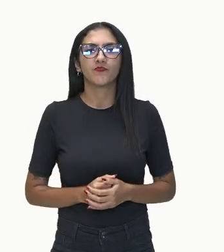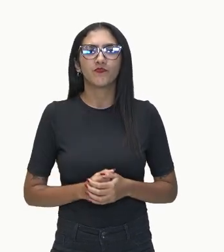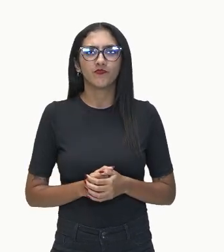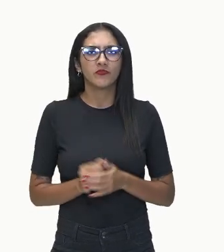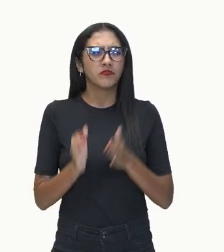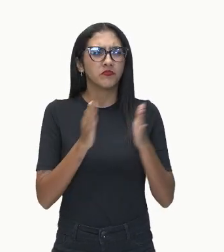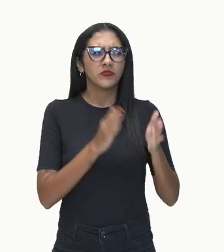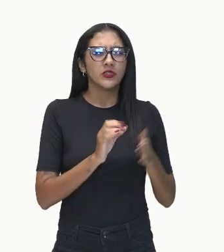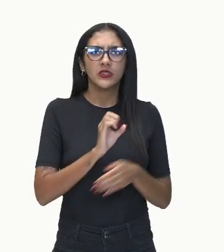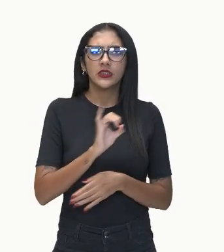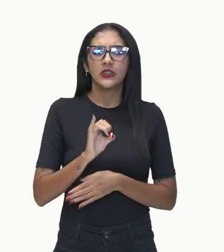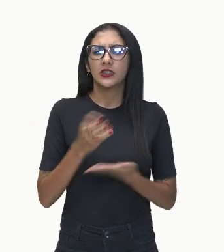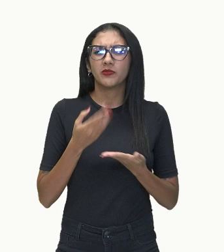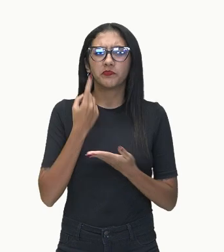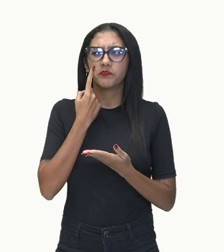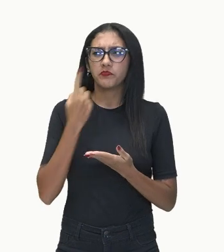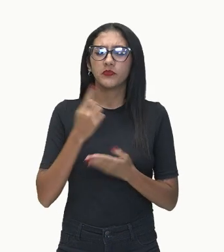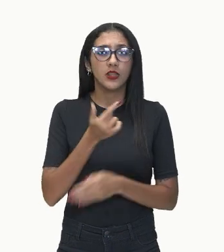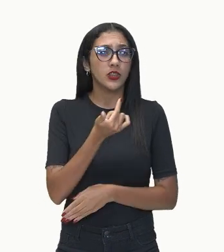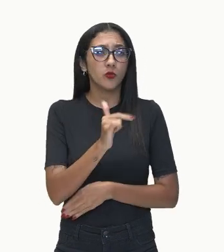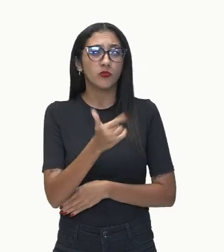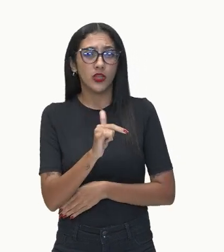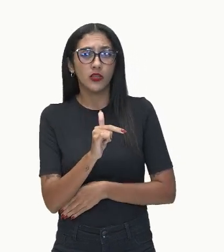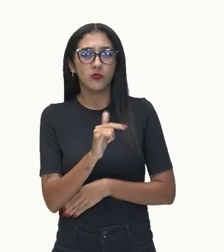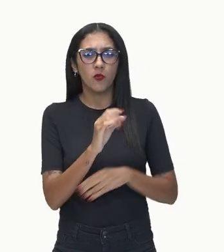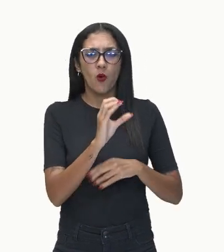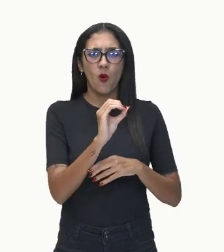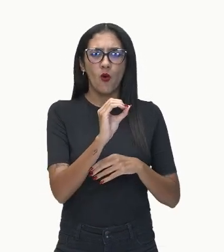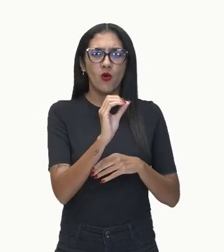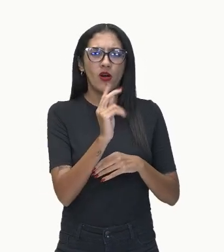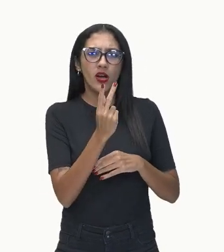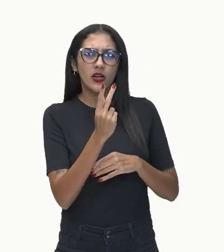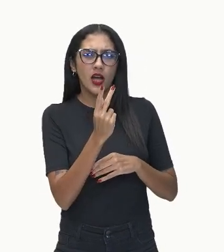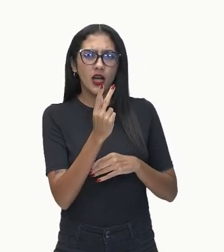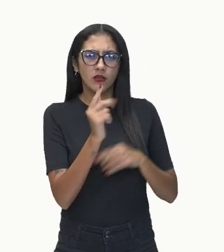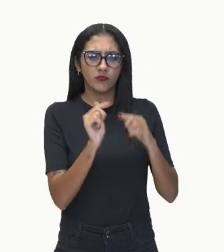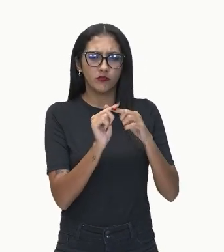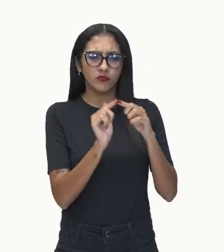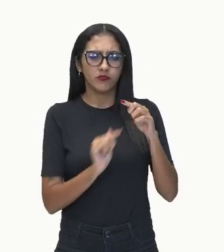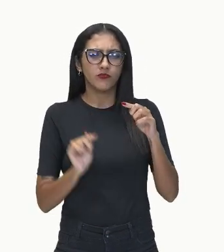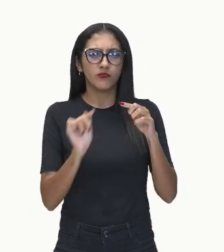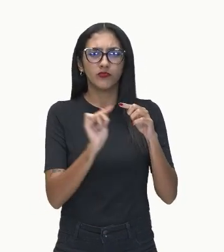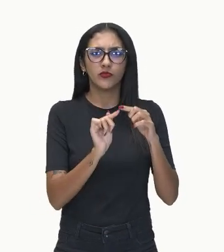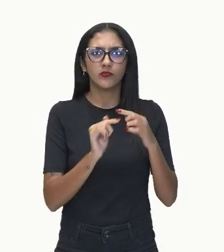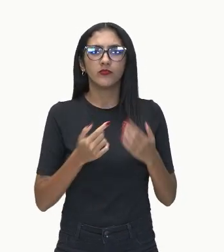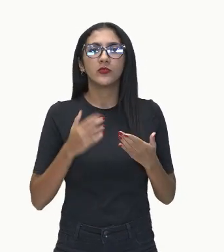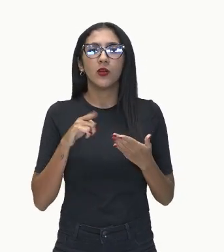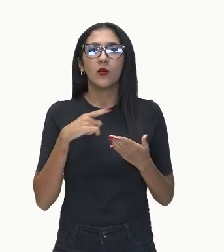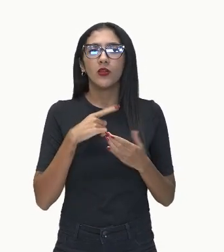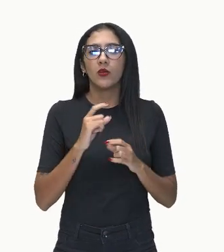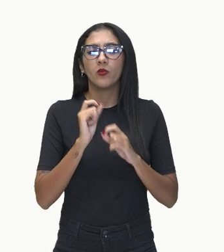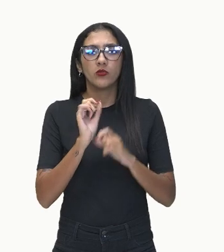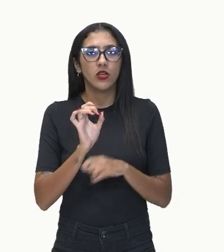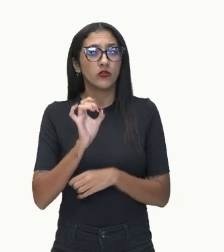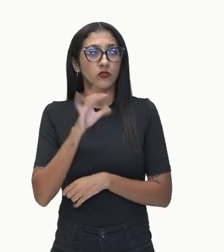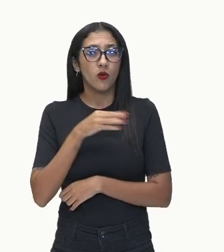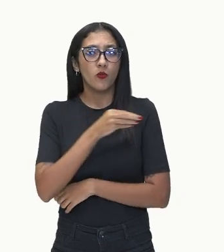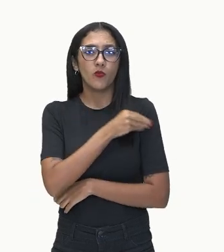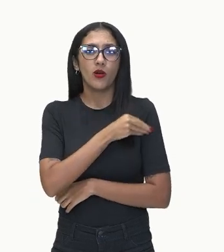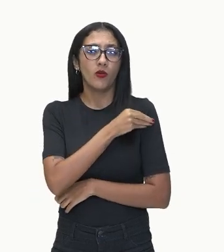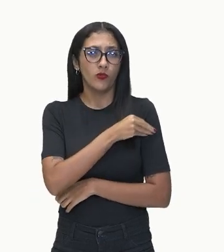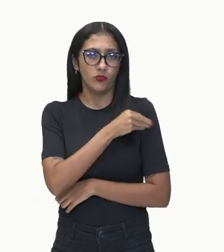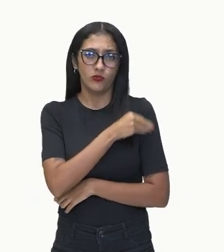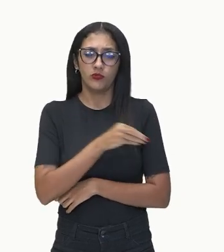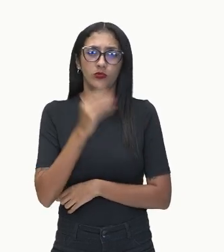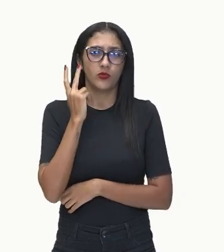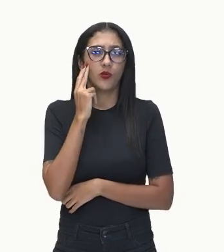anel aromático, quer dizer que não é fenol. Portanto, esse composto aqui é o quê? Um álcool. Está aqui, ó, a hidroxila